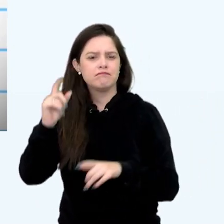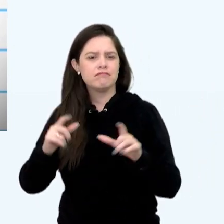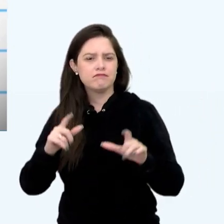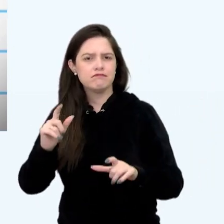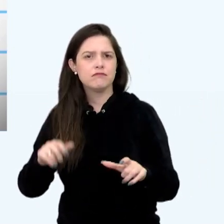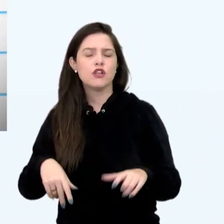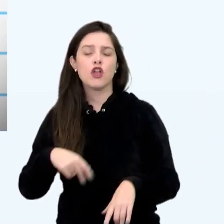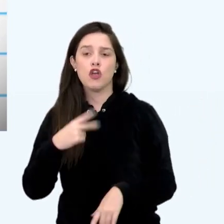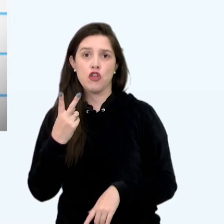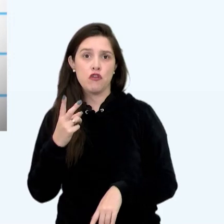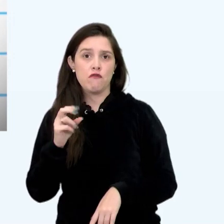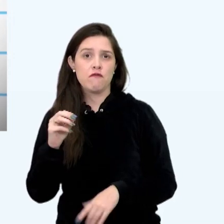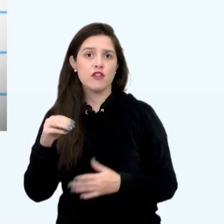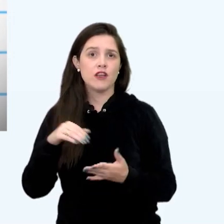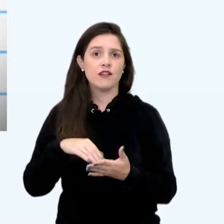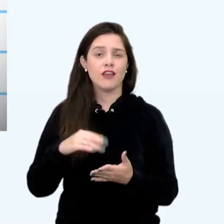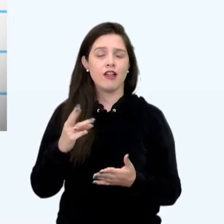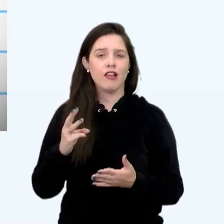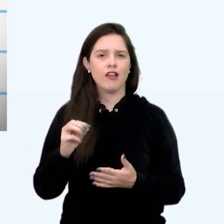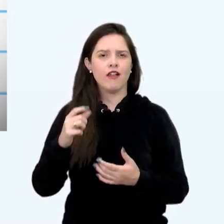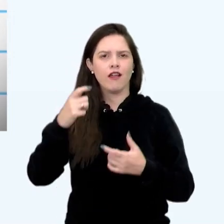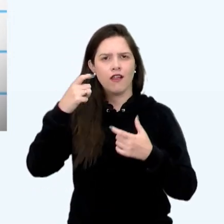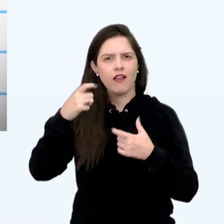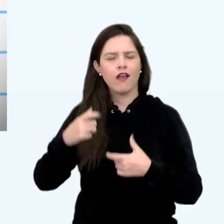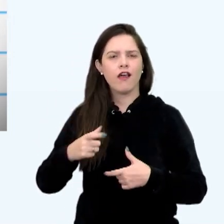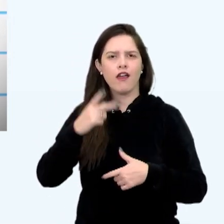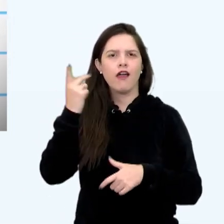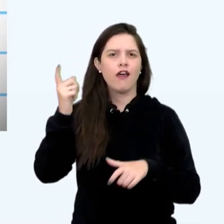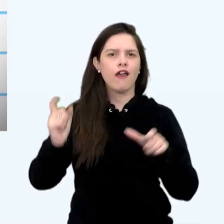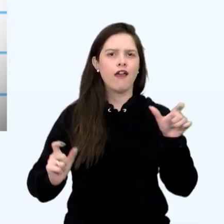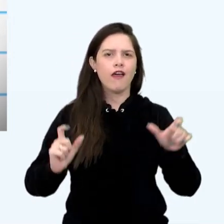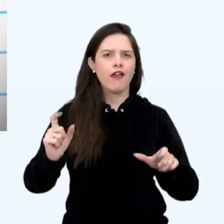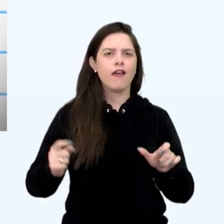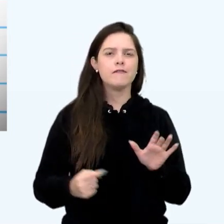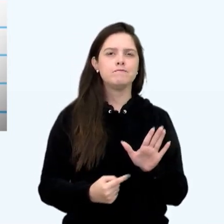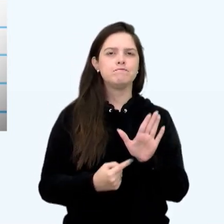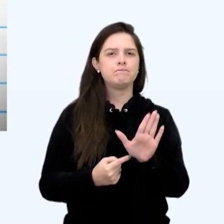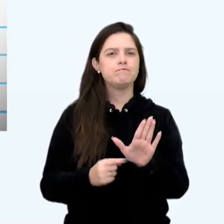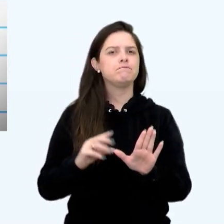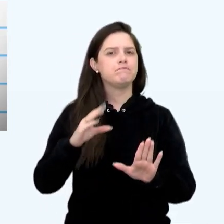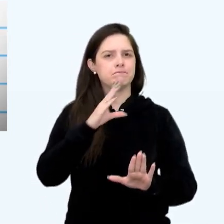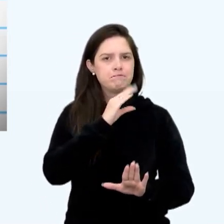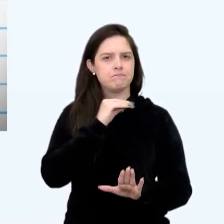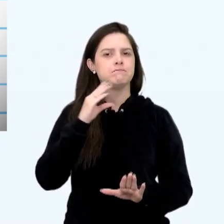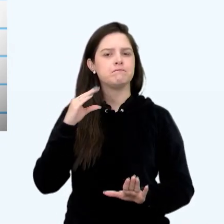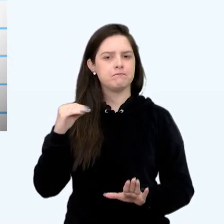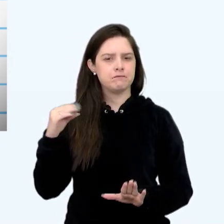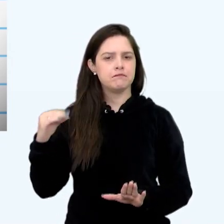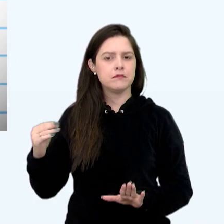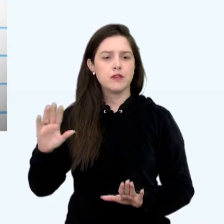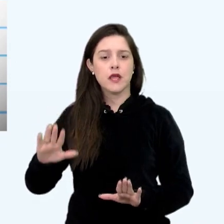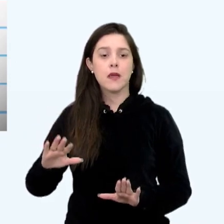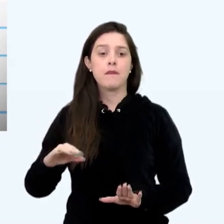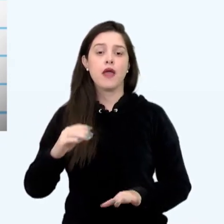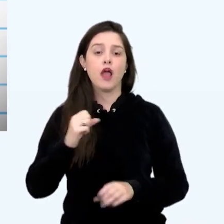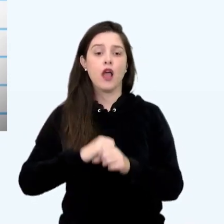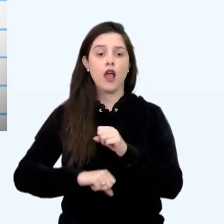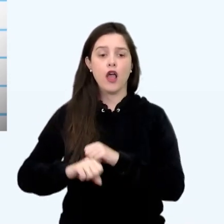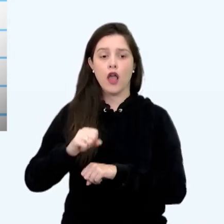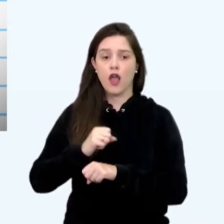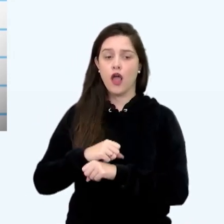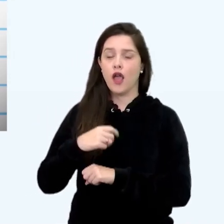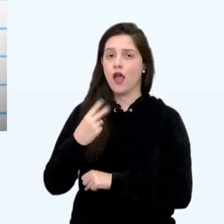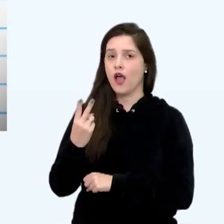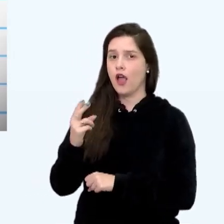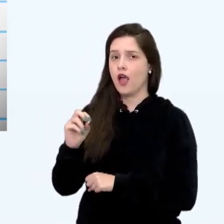aos 39 anos, caracterizando uma população predominantemente adulta. Ainda em 2018, o Rio Grande do Sul